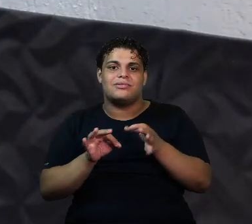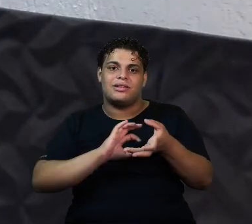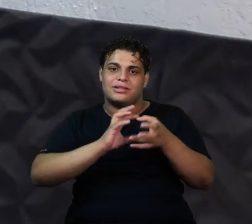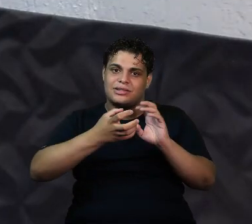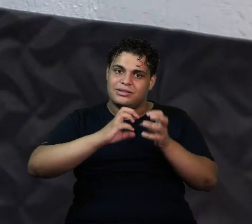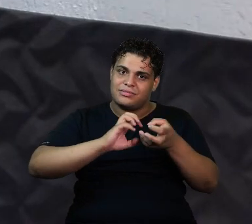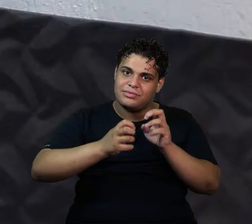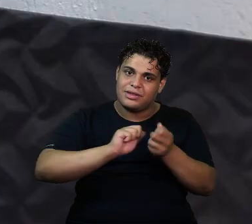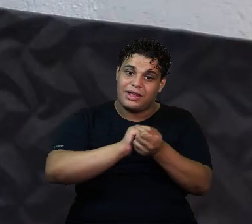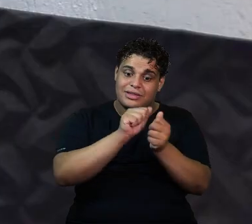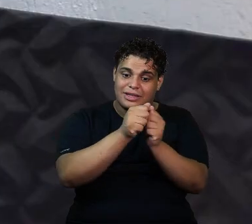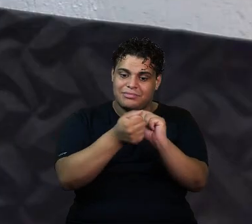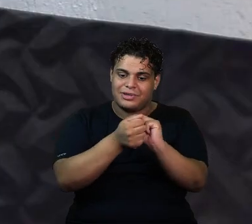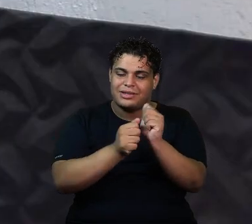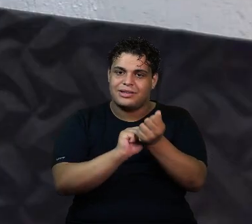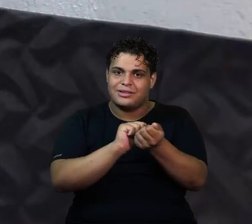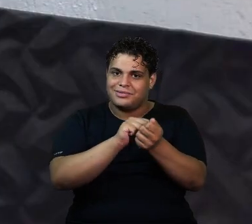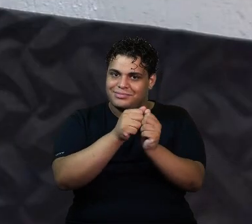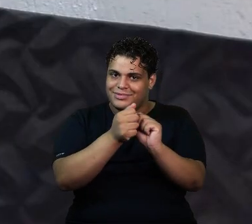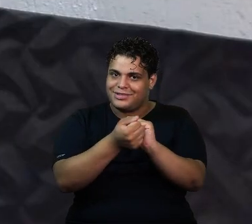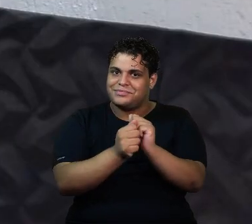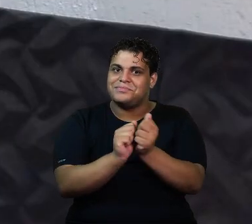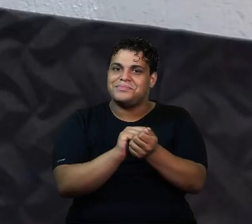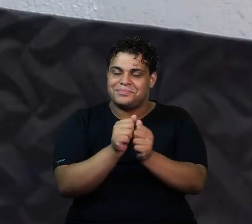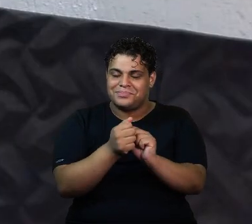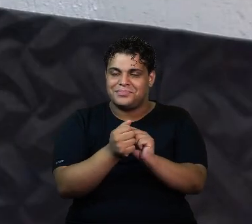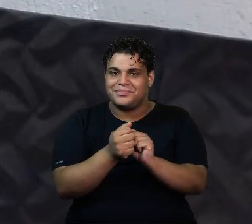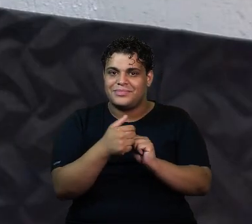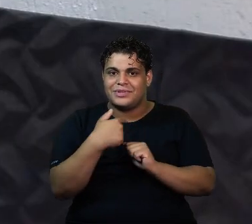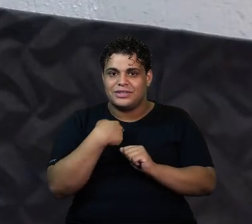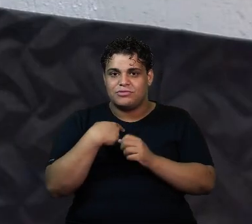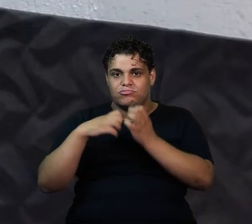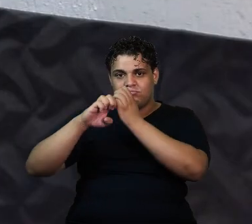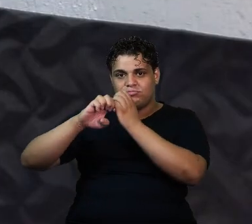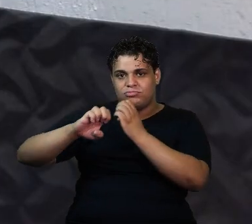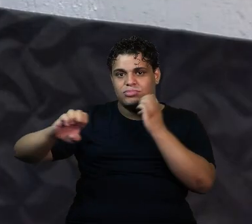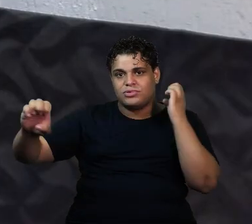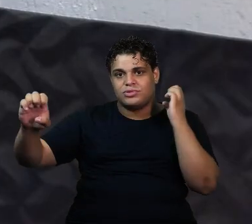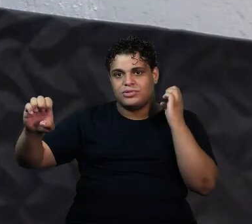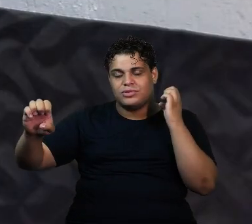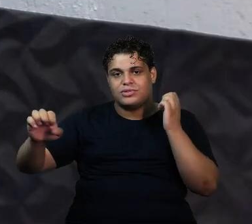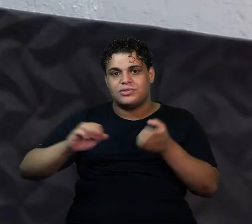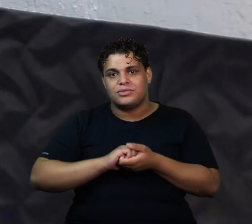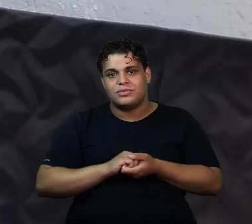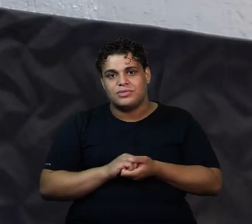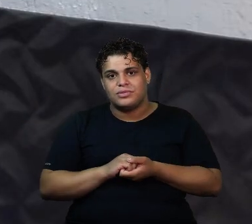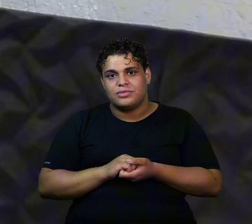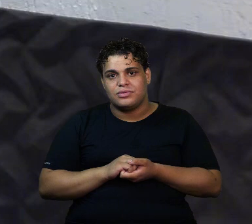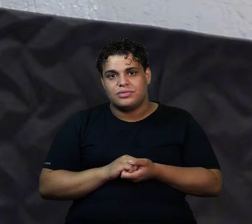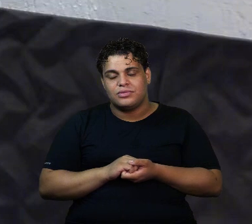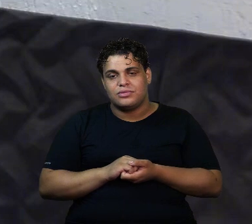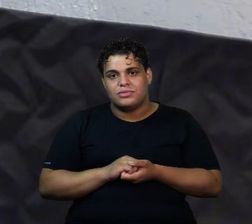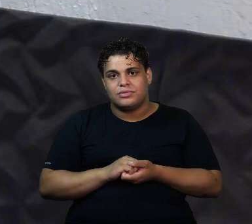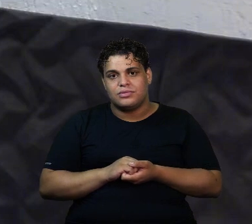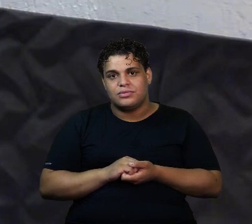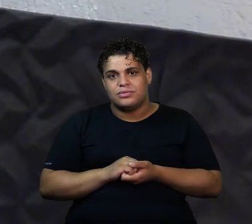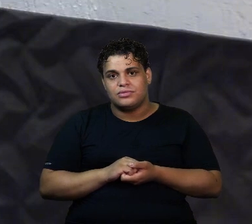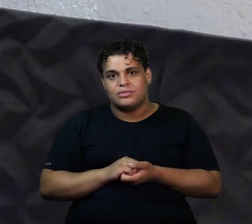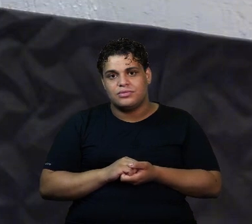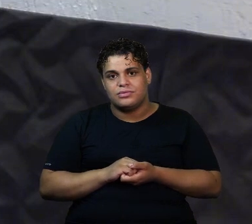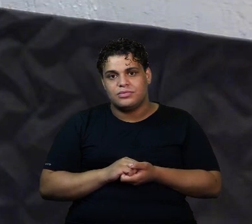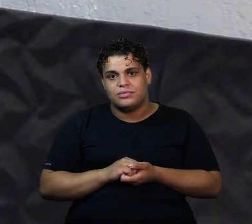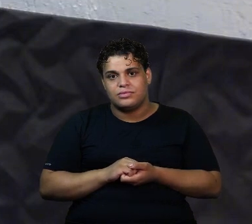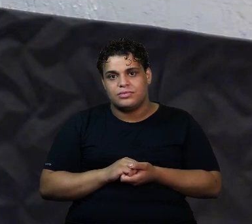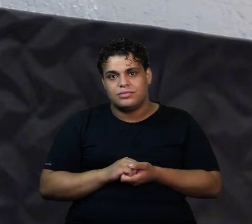acreditou muito no nosso projeto também. Eu sou engenheiro de Minas de formação, né, eu nunca exerci, mas eu